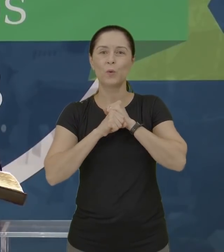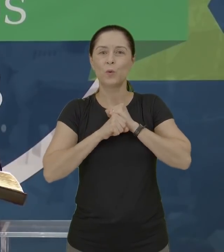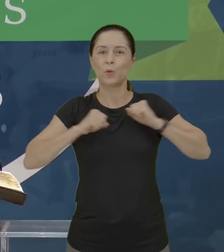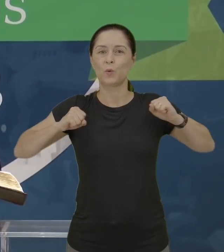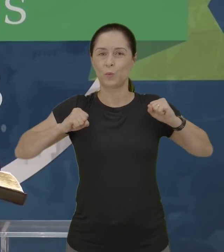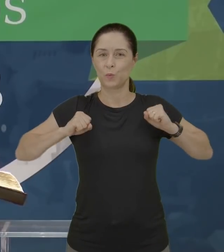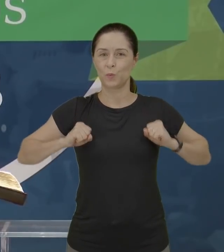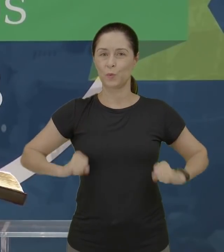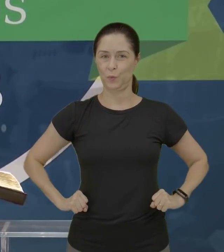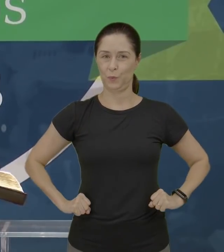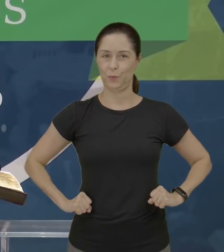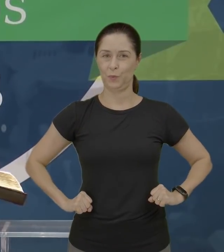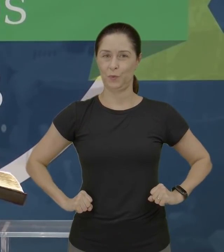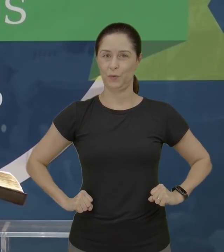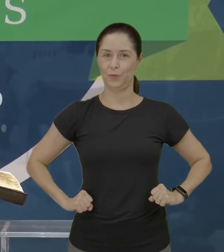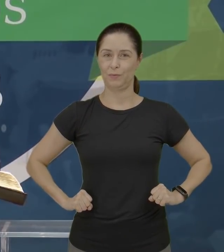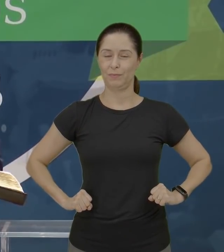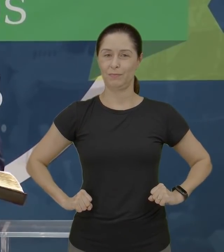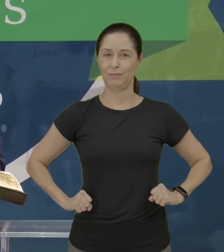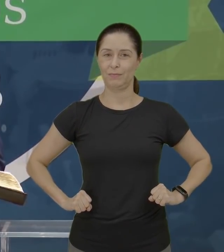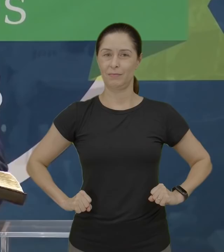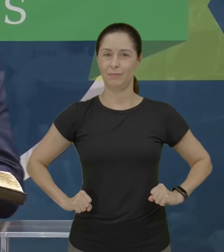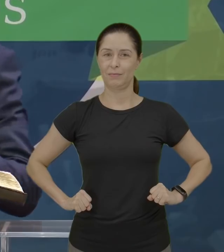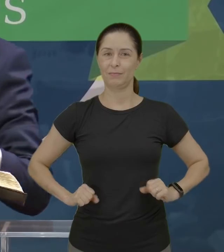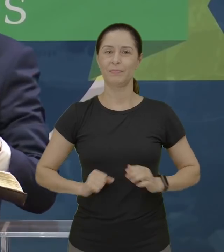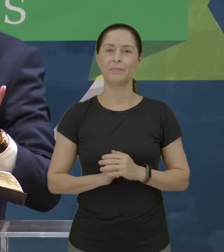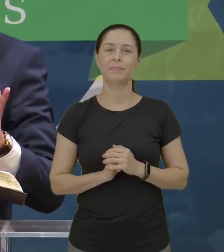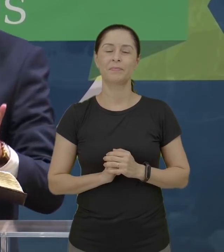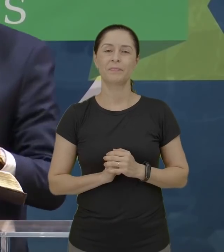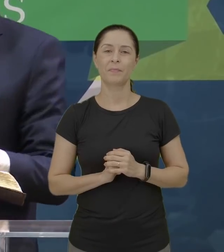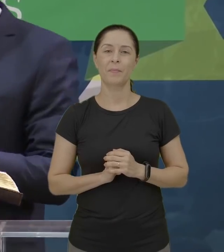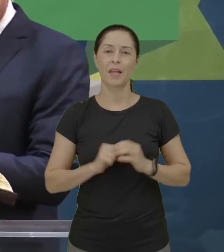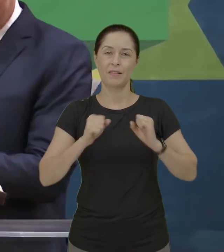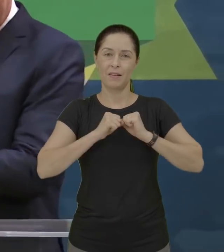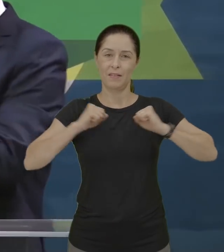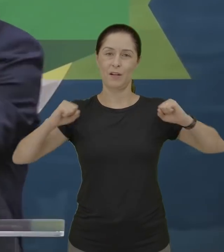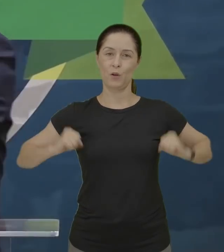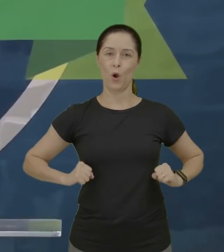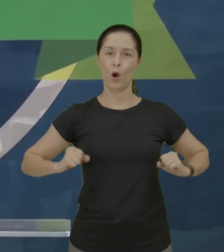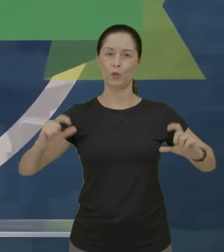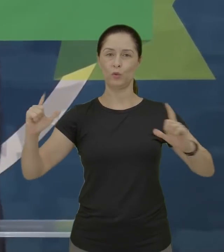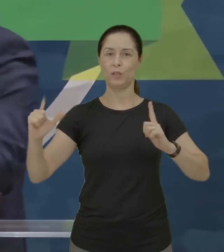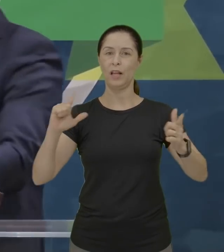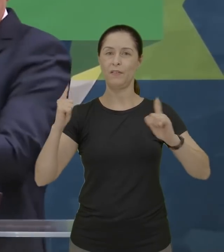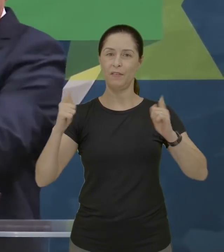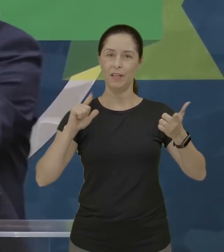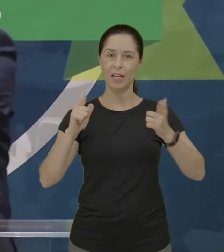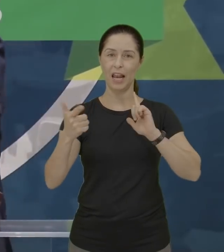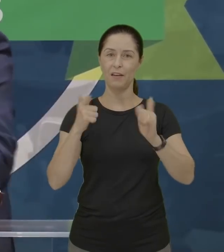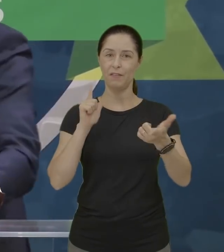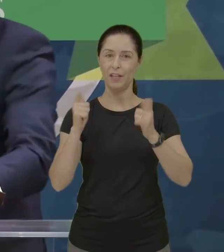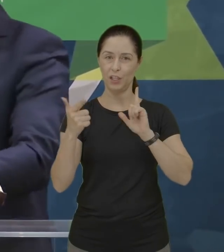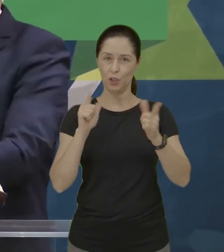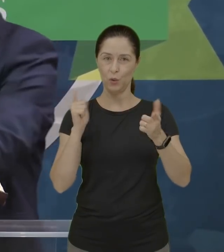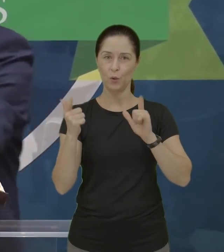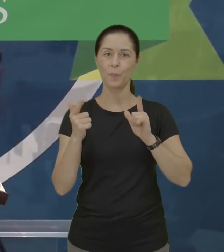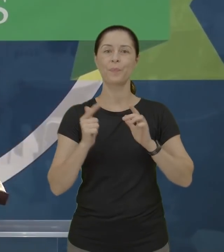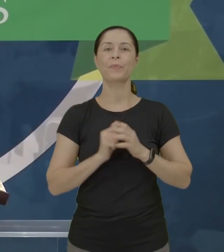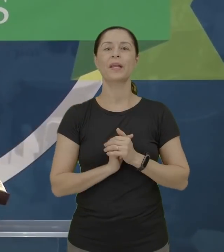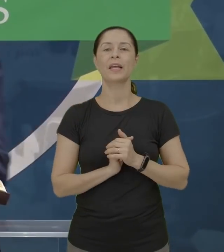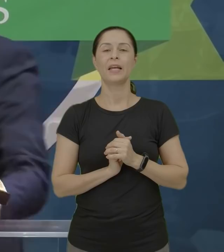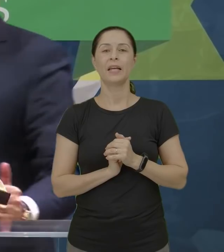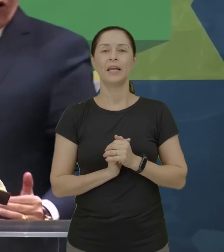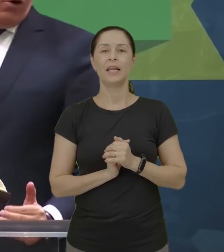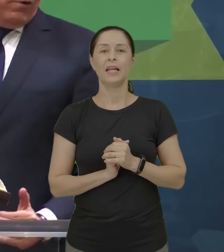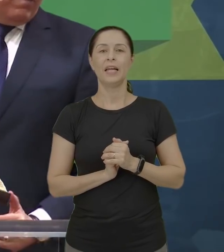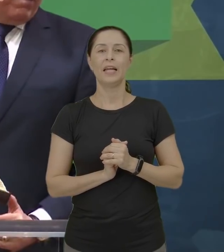de quem? Melquisedeque. O sacerdócio levítico fechou, encerrou, cumpriu